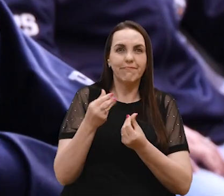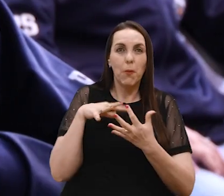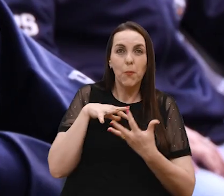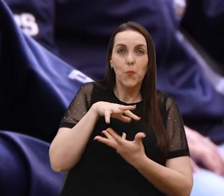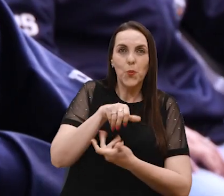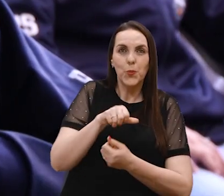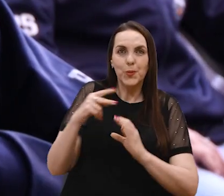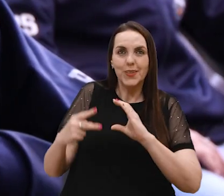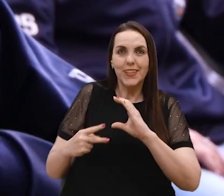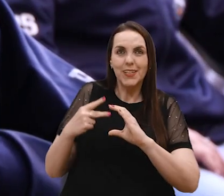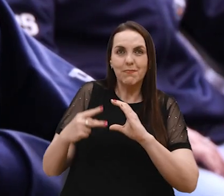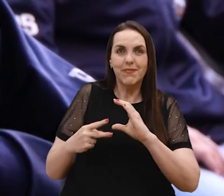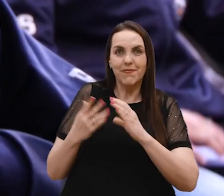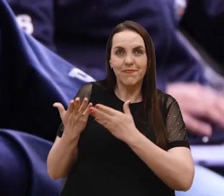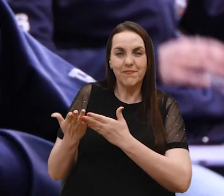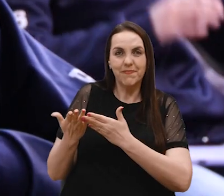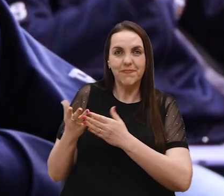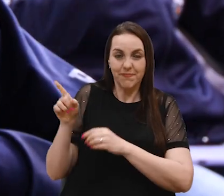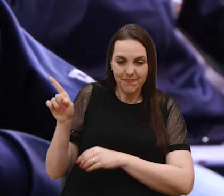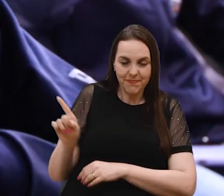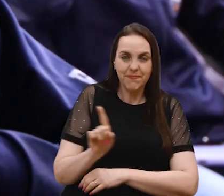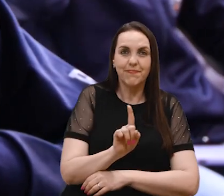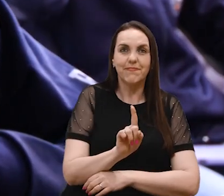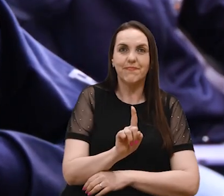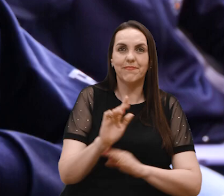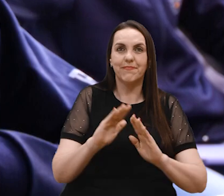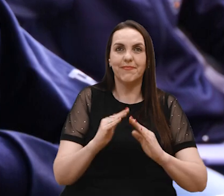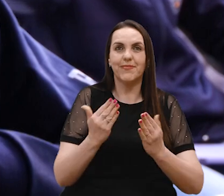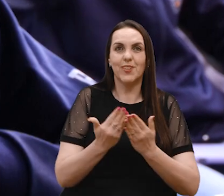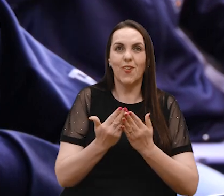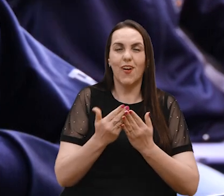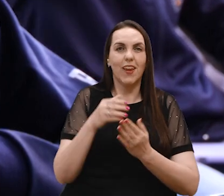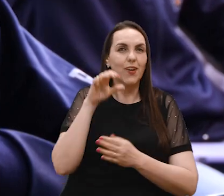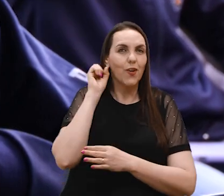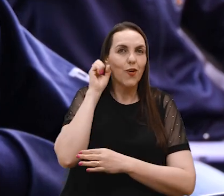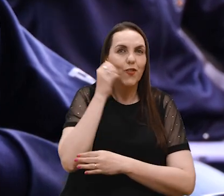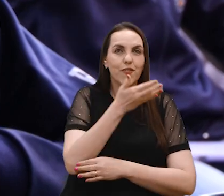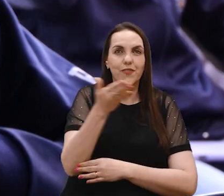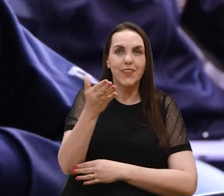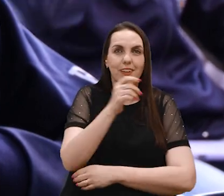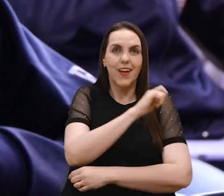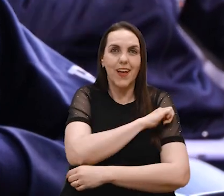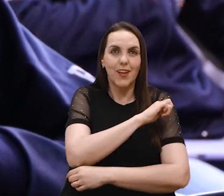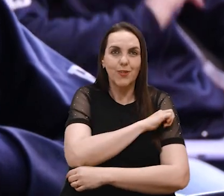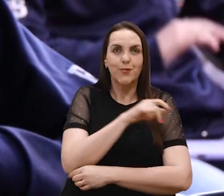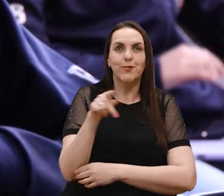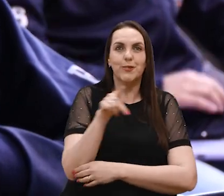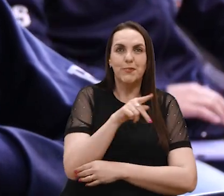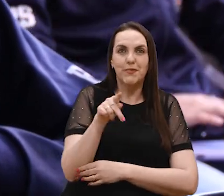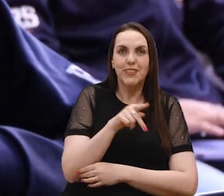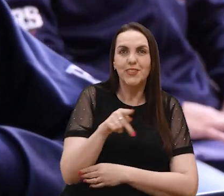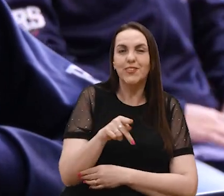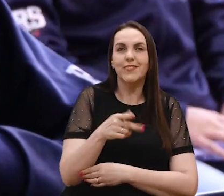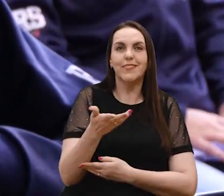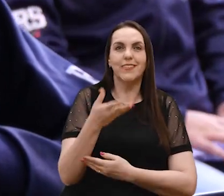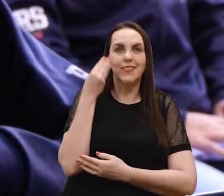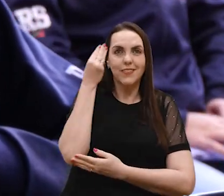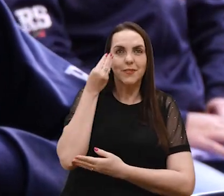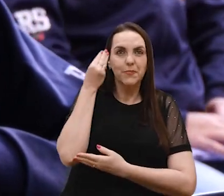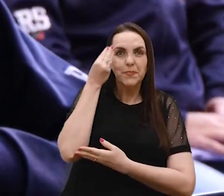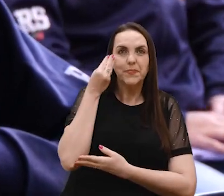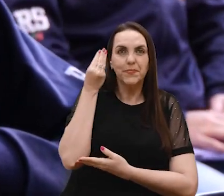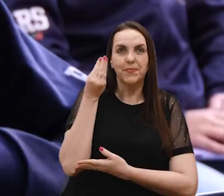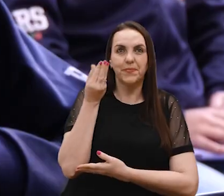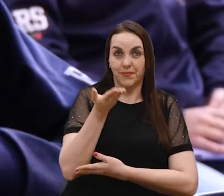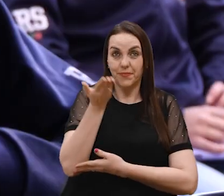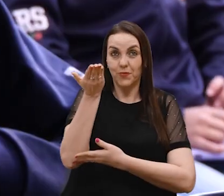nosso mundo da Câmara de Vereadores, para essa escola ouvir de alunos e professores sobre a